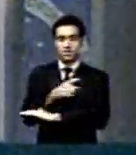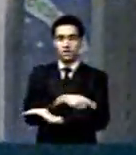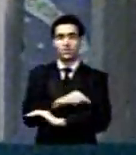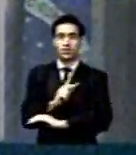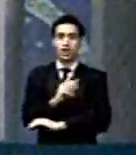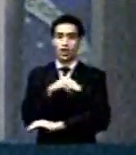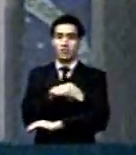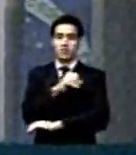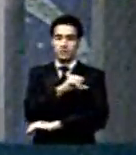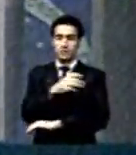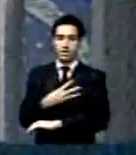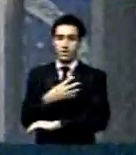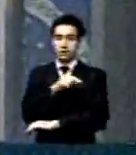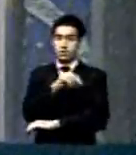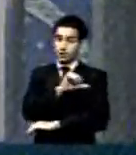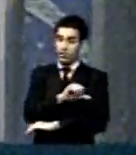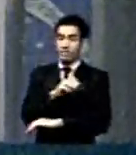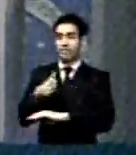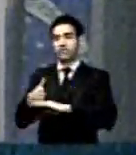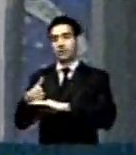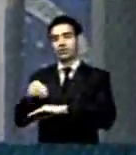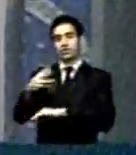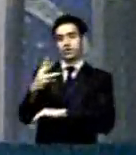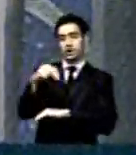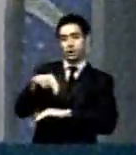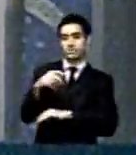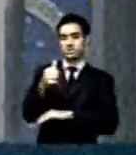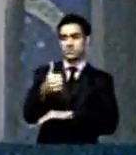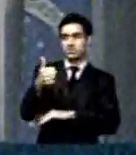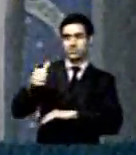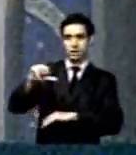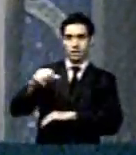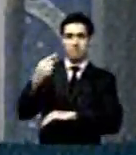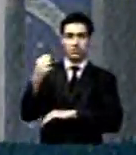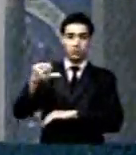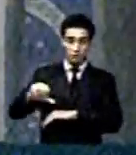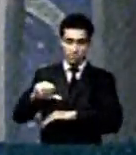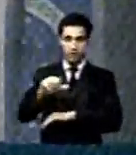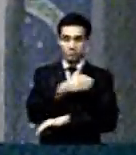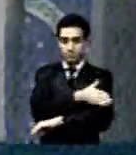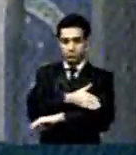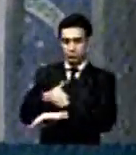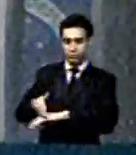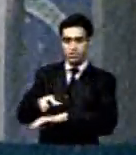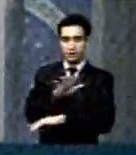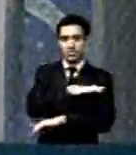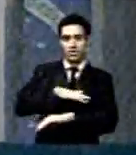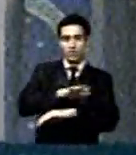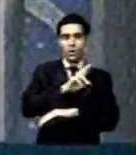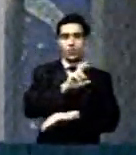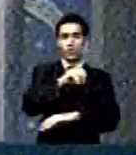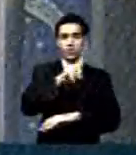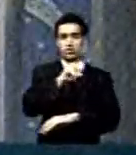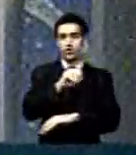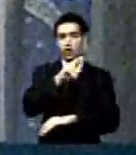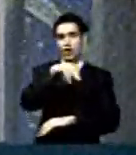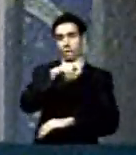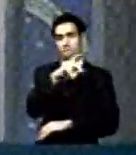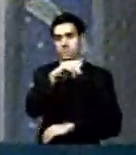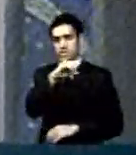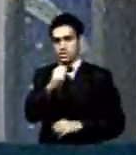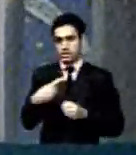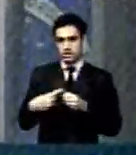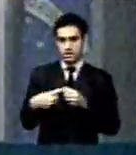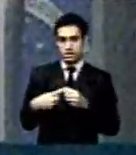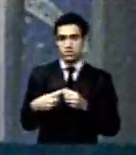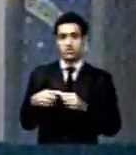quilômetro 94.9 ao quilômetro 119.9 na travessia urbana de Rondonópolis, compreendendo o trecho que